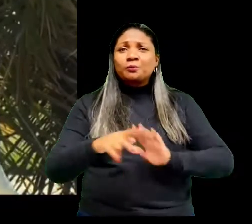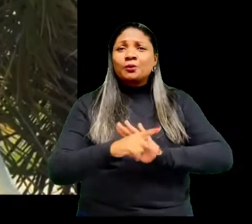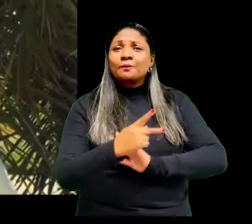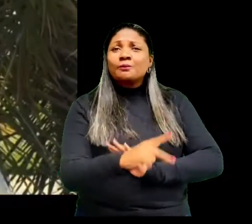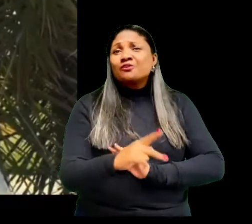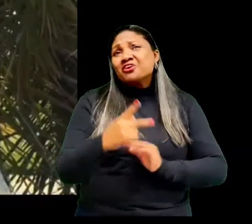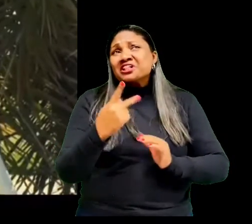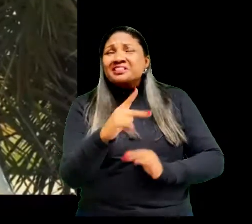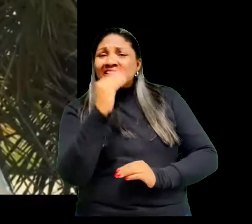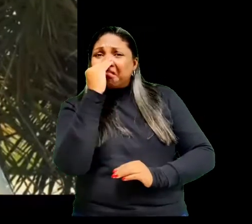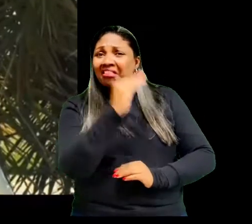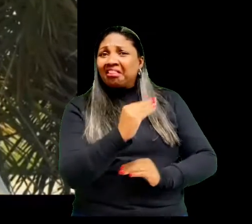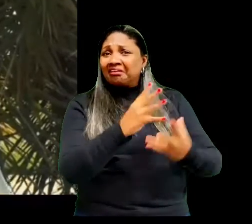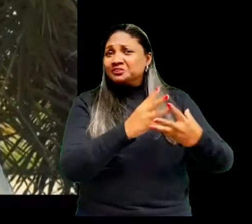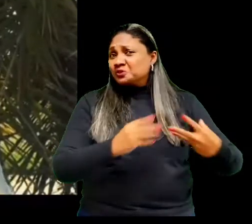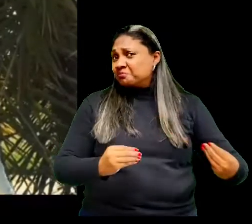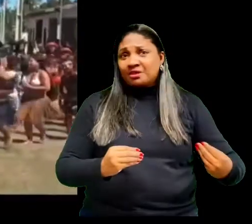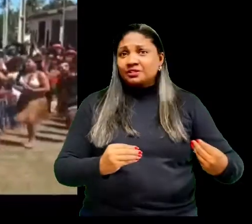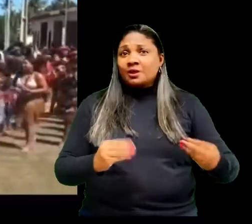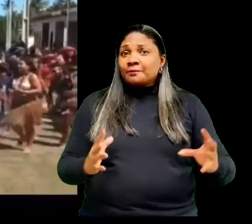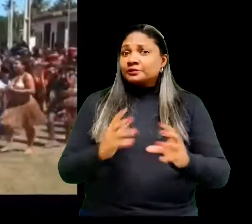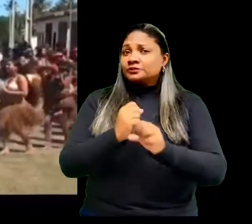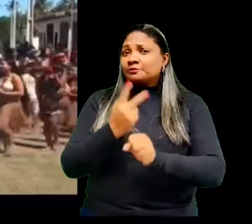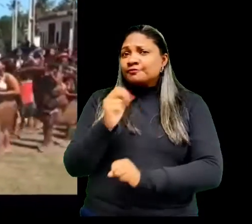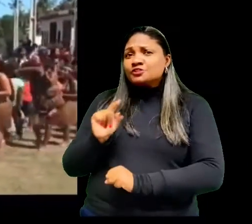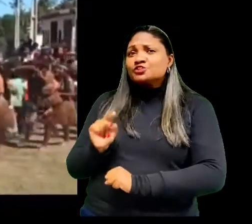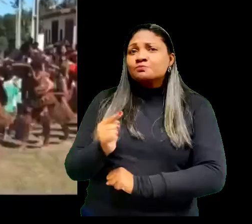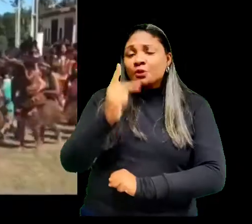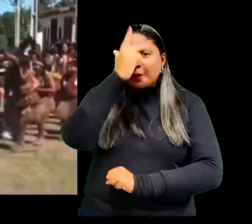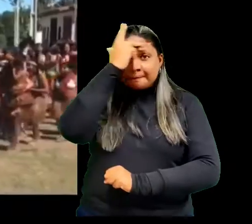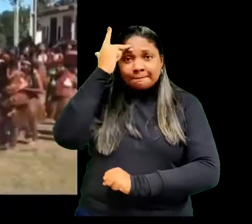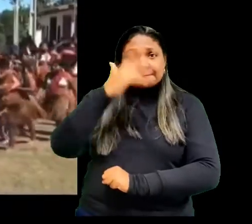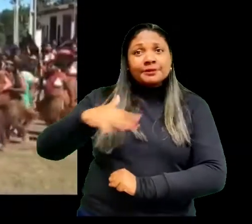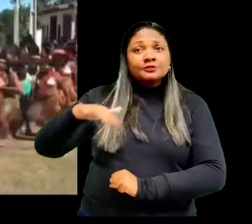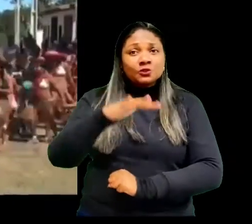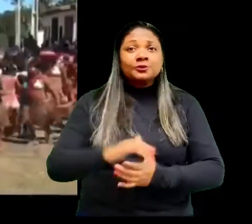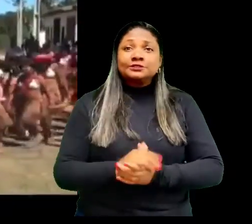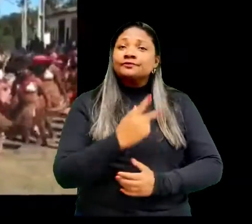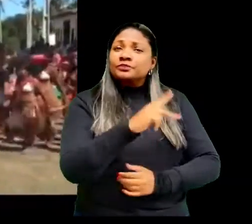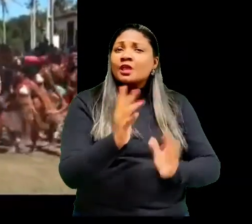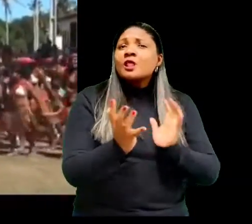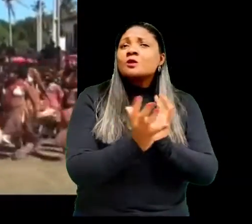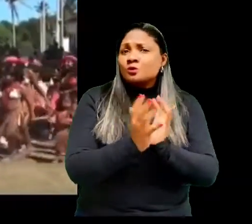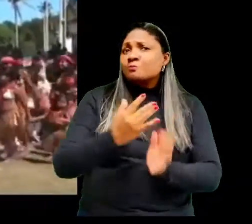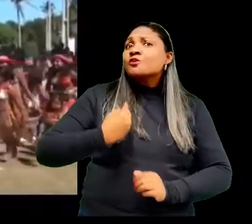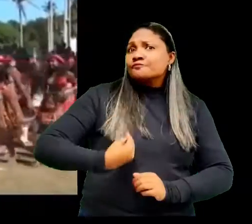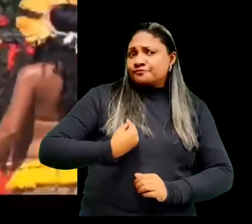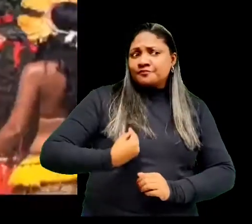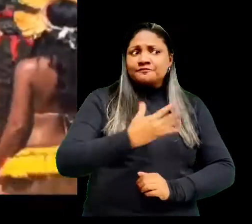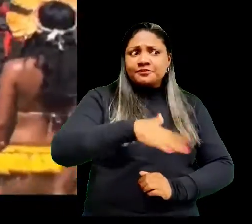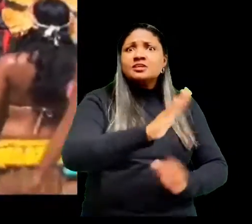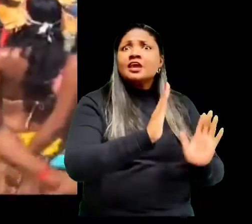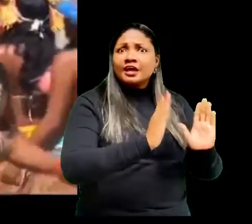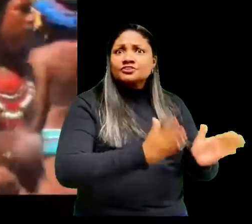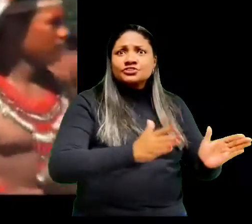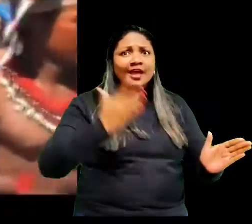de conta que eles não existem, que cerca de 20 mil pessoas. E esses grupos autóctonos ou aborígenes que estavam aqui antes da chegada